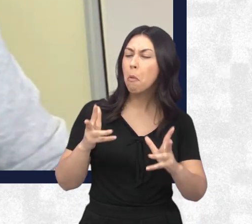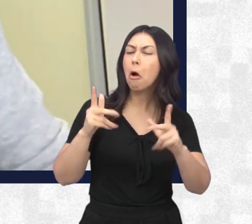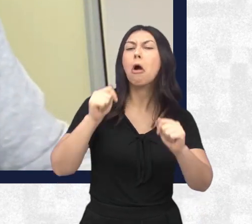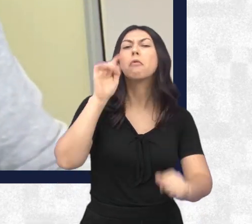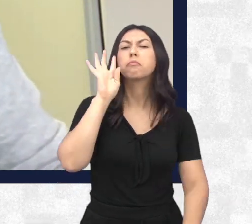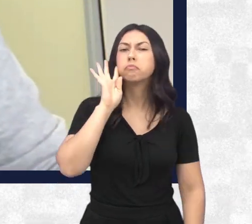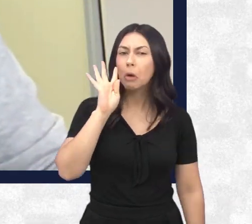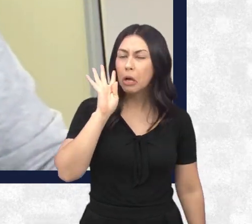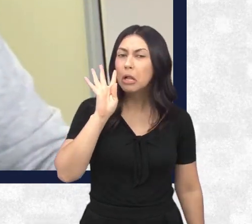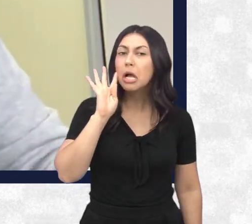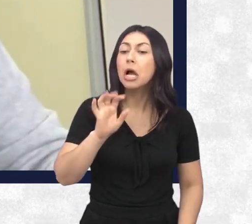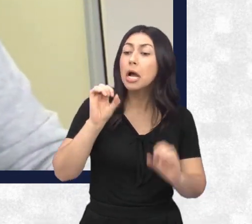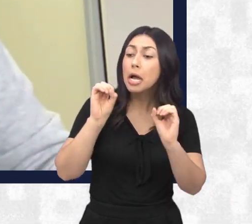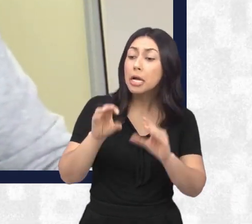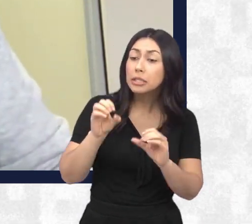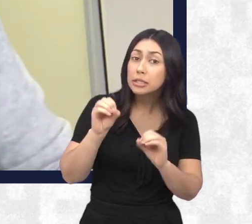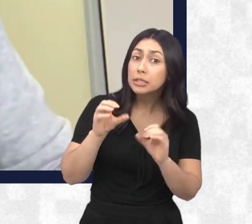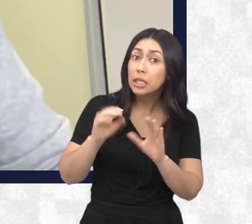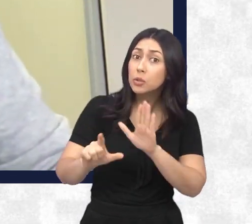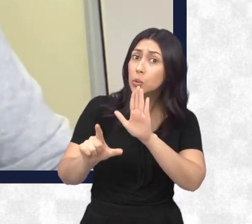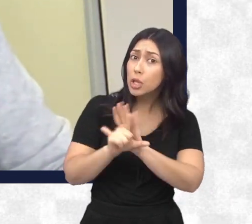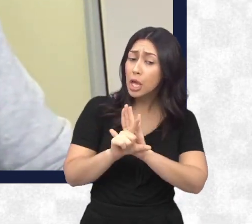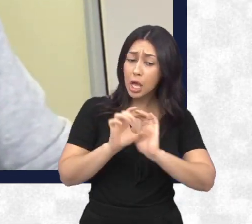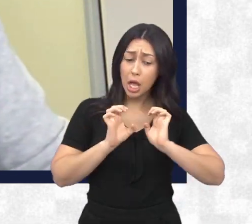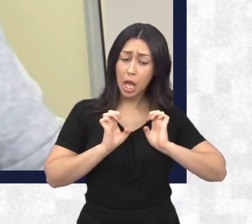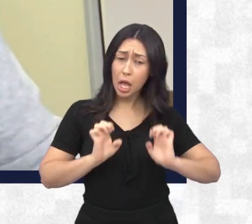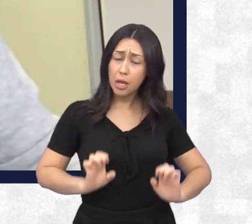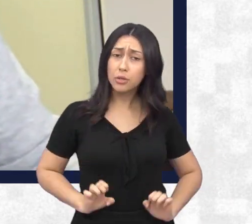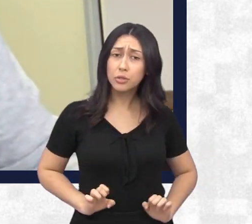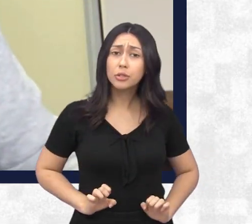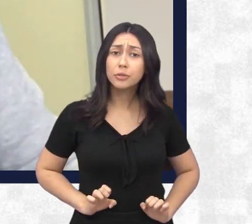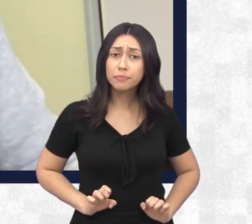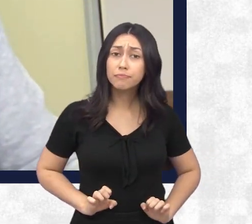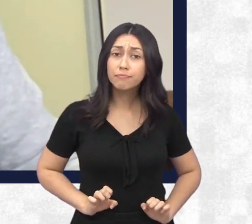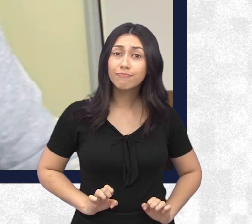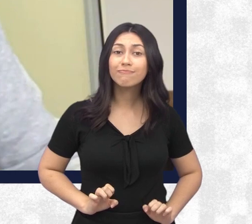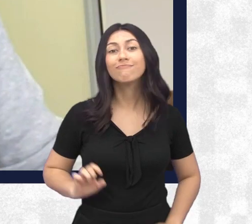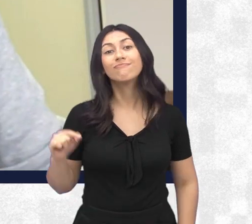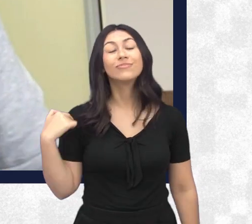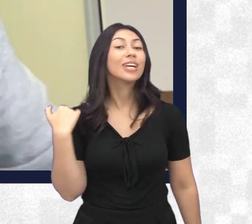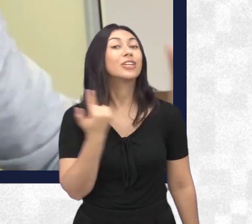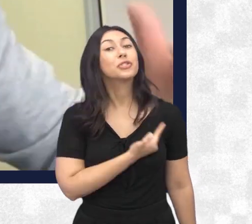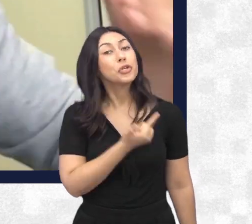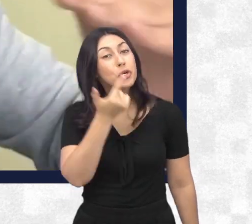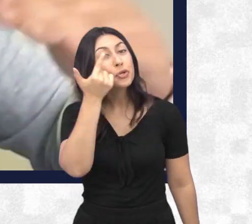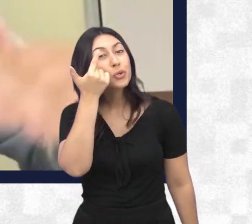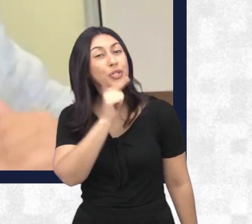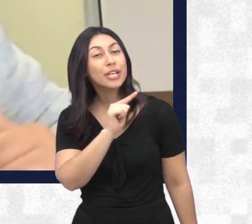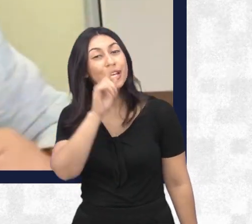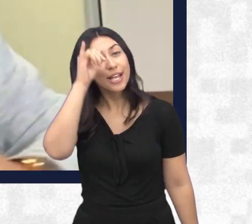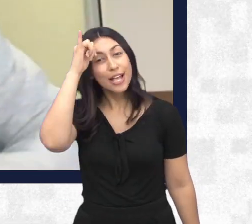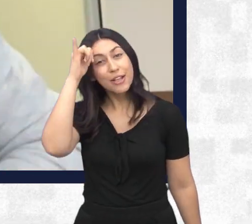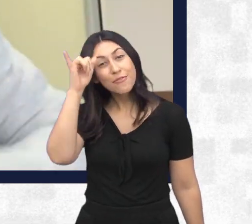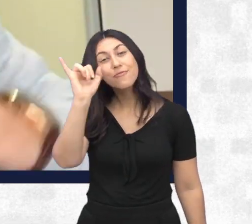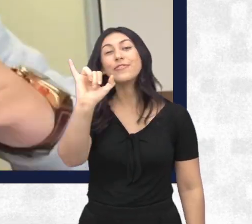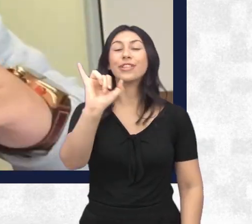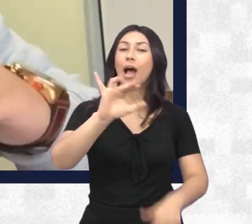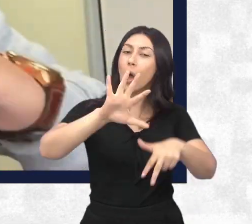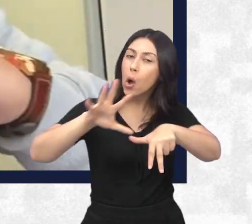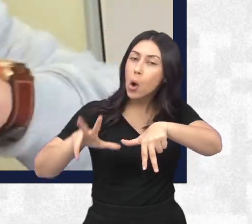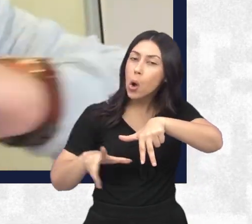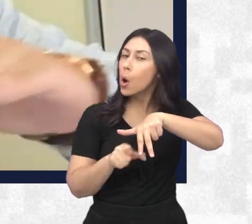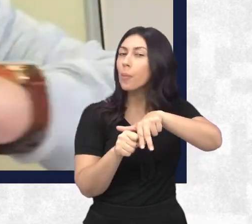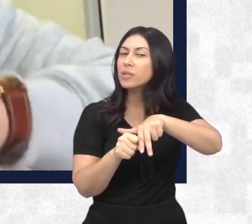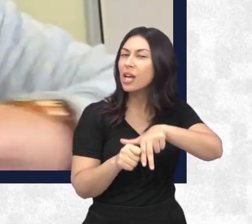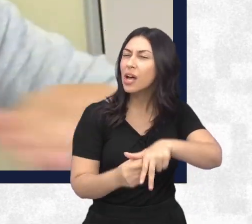educação de qualidade, ensinando ali valores, ensinando moral, ensinando ética, a gente minimiza essa questão